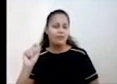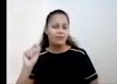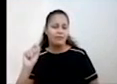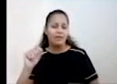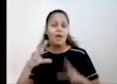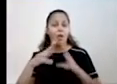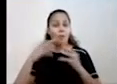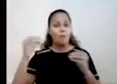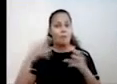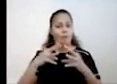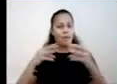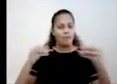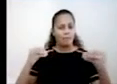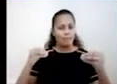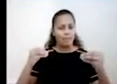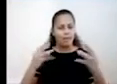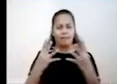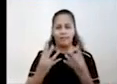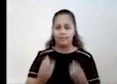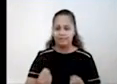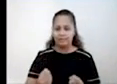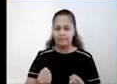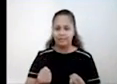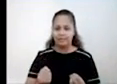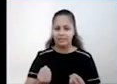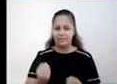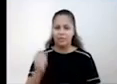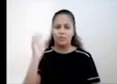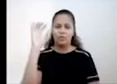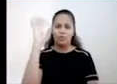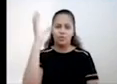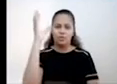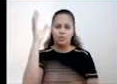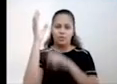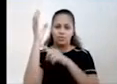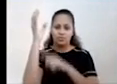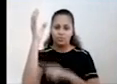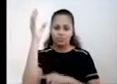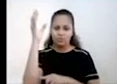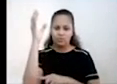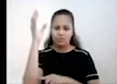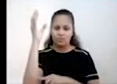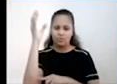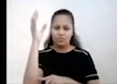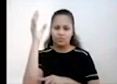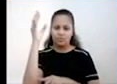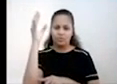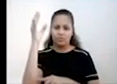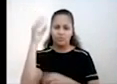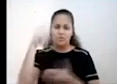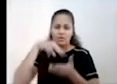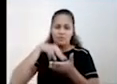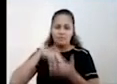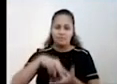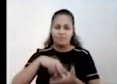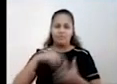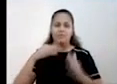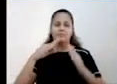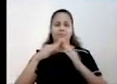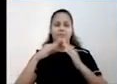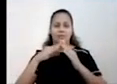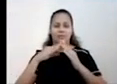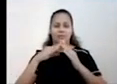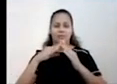ou capim seco. Troncos de árvores formam grandes pilares centrais que sustentam a cobertura de